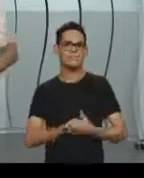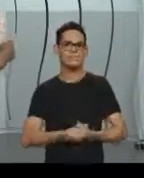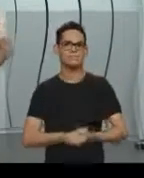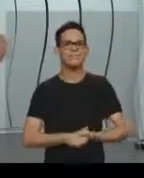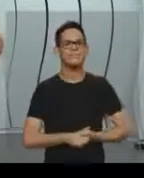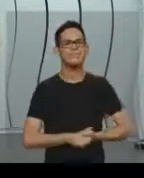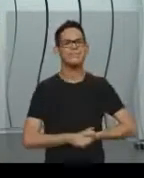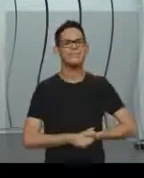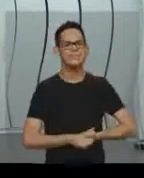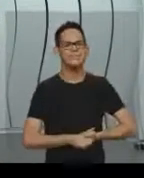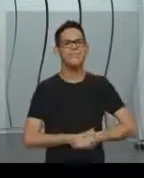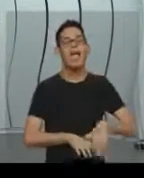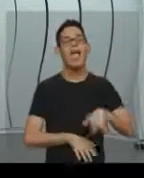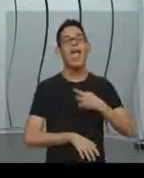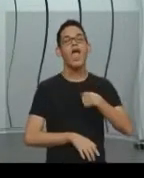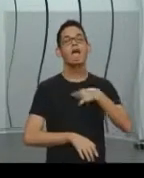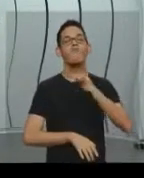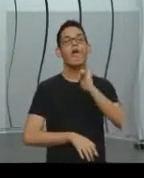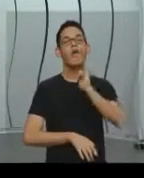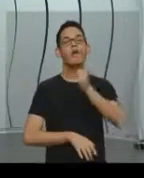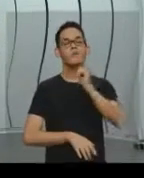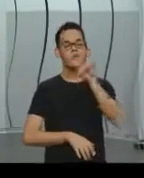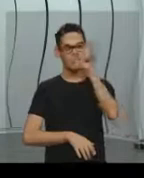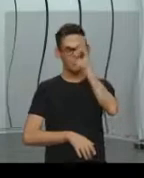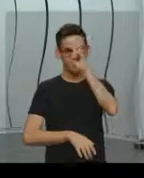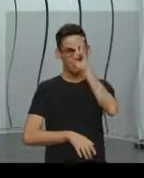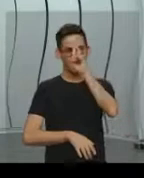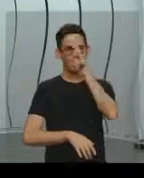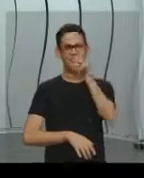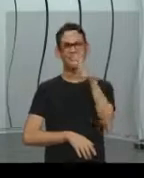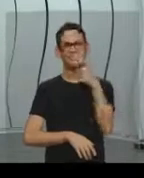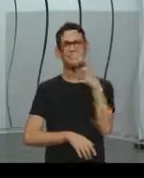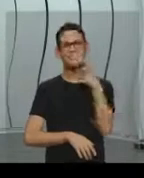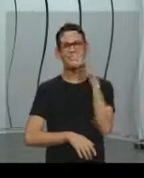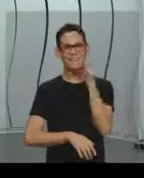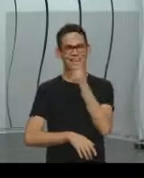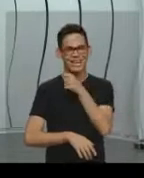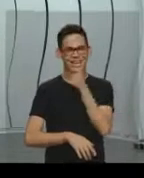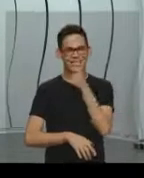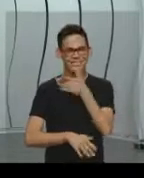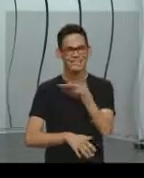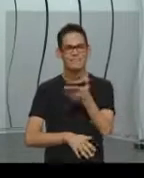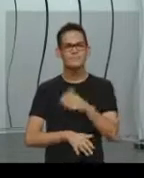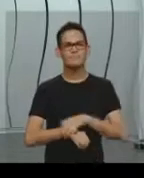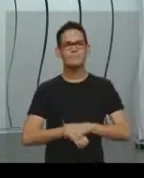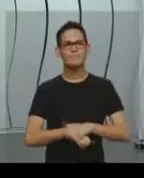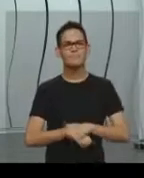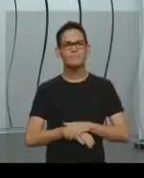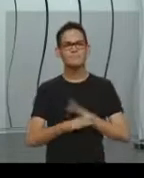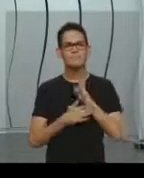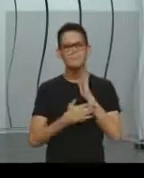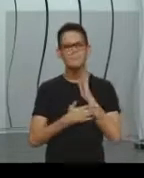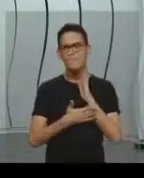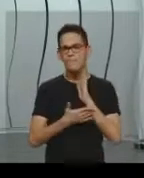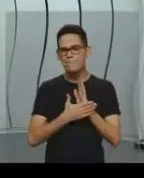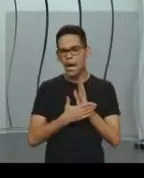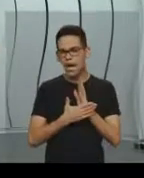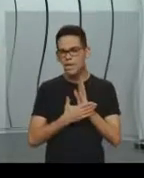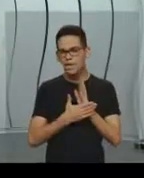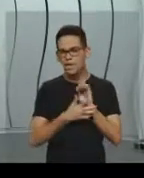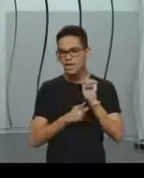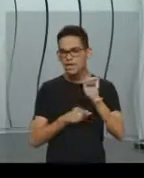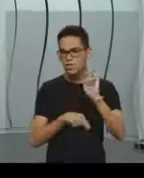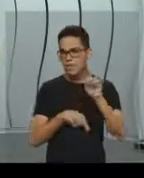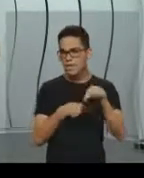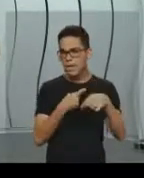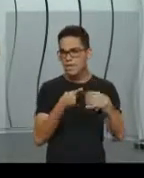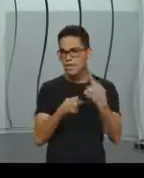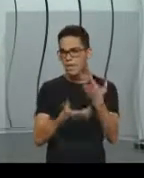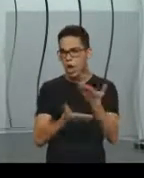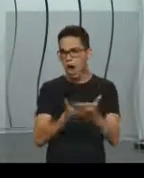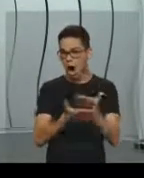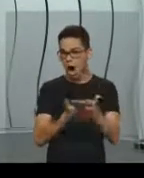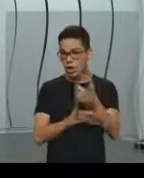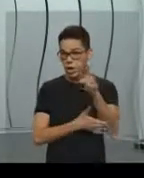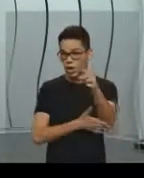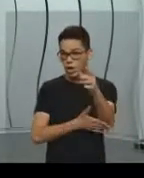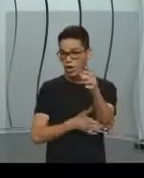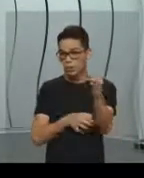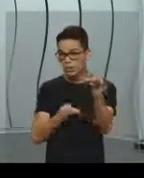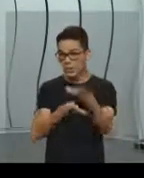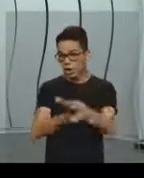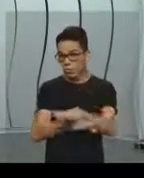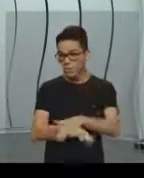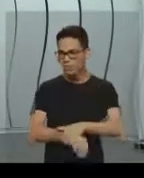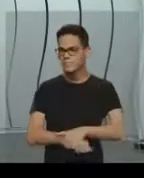muito interessante sobre isso, que eu vou contar para vocês parcialmente e depois na nossa próxima aula eu